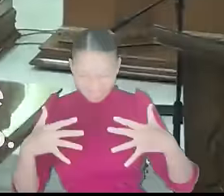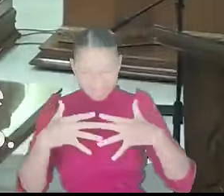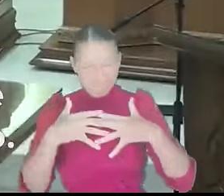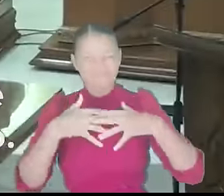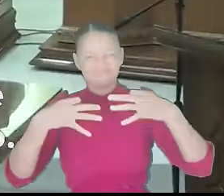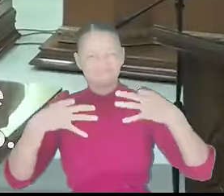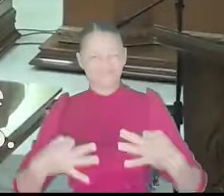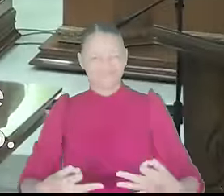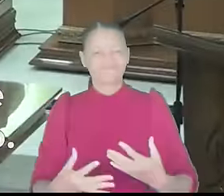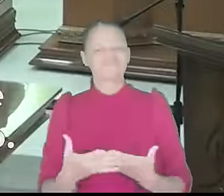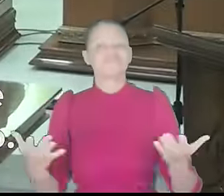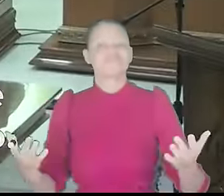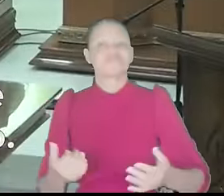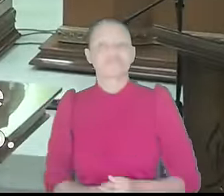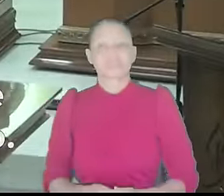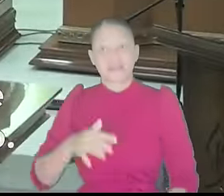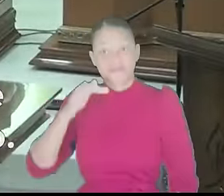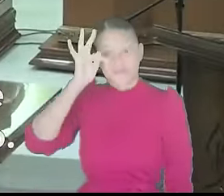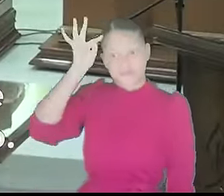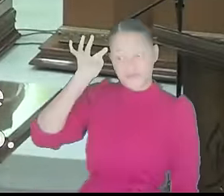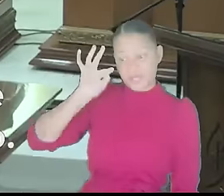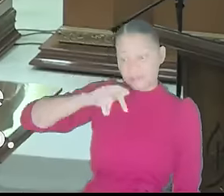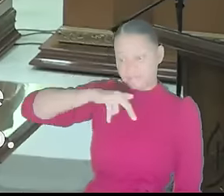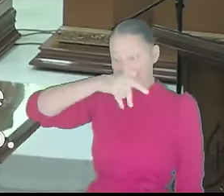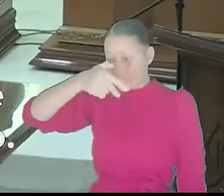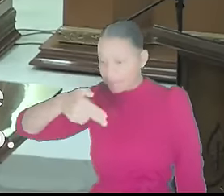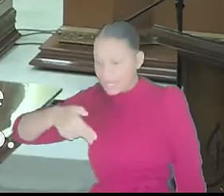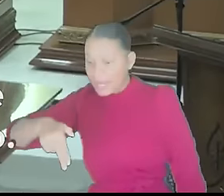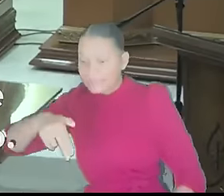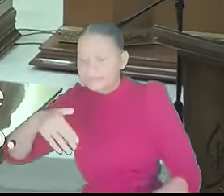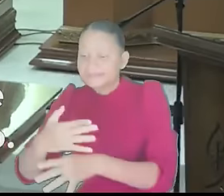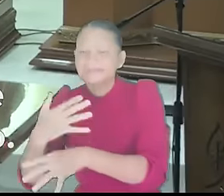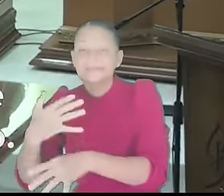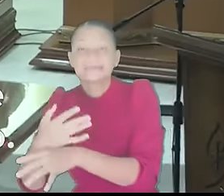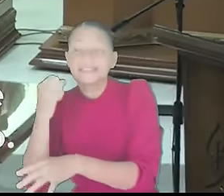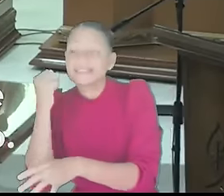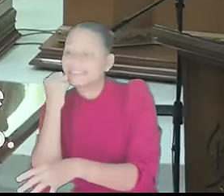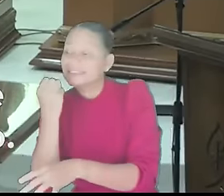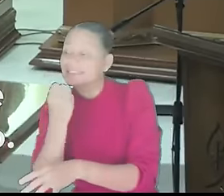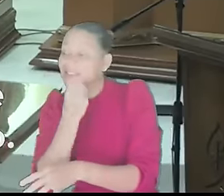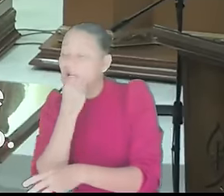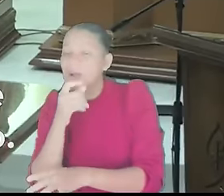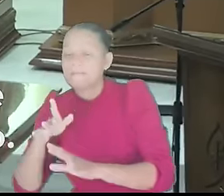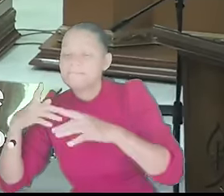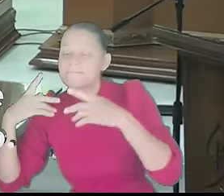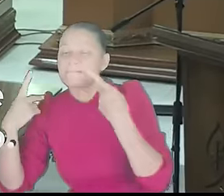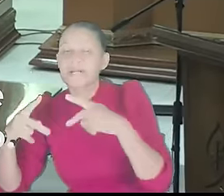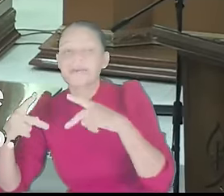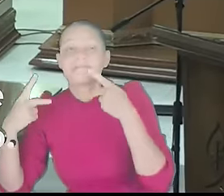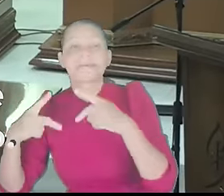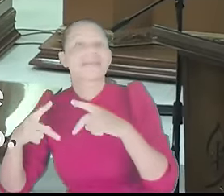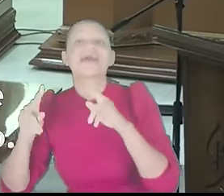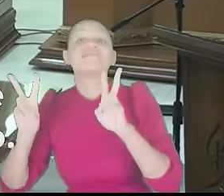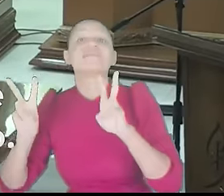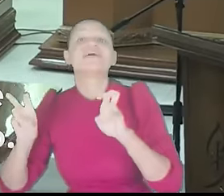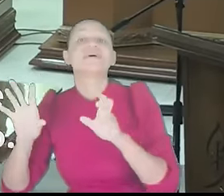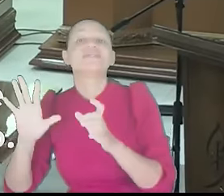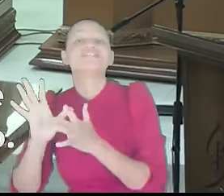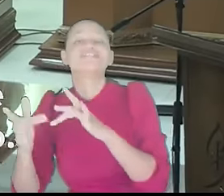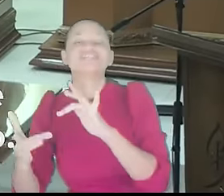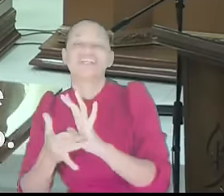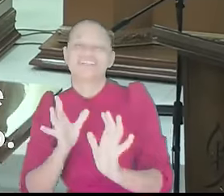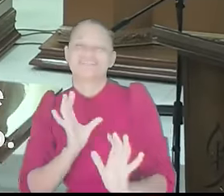E descendo Filipe à cidade de Samaria, lhes pregava a Cristo.